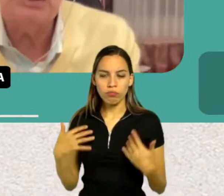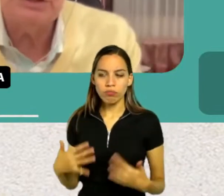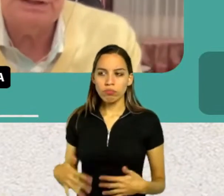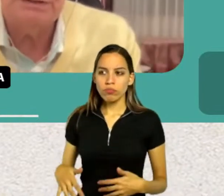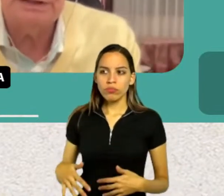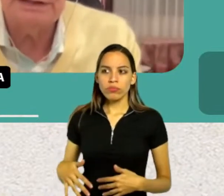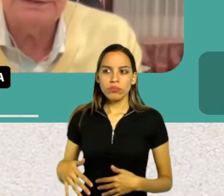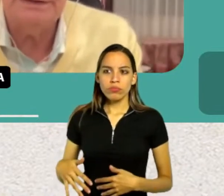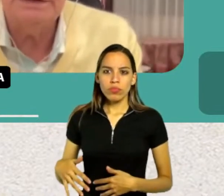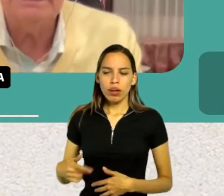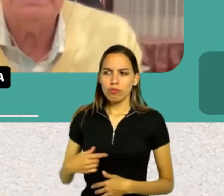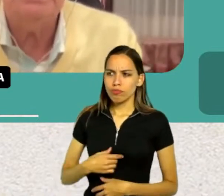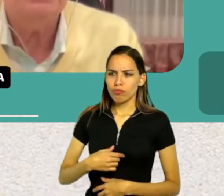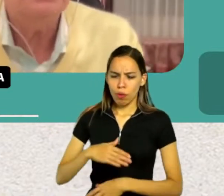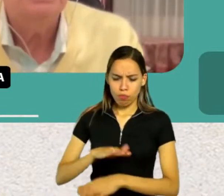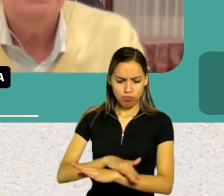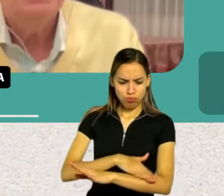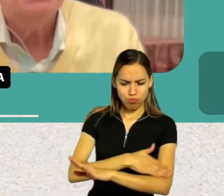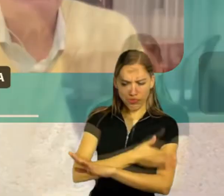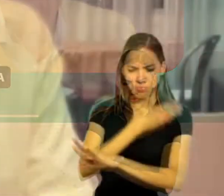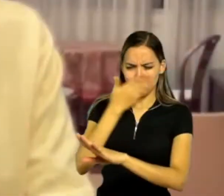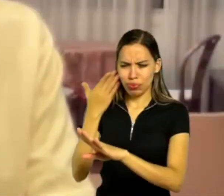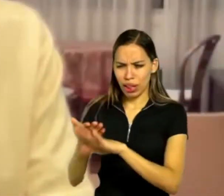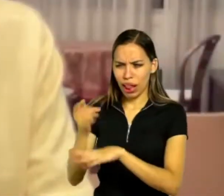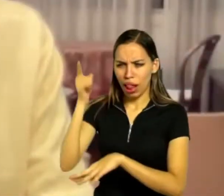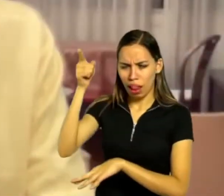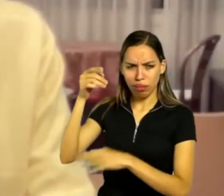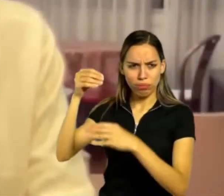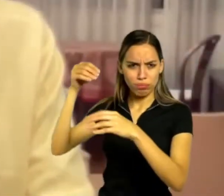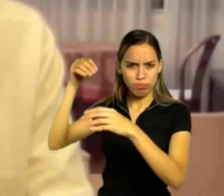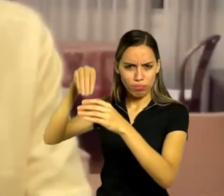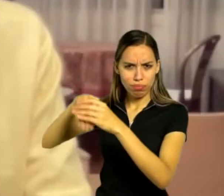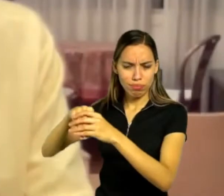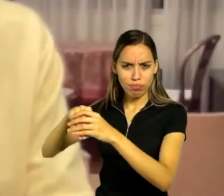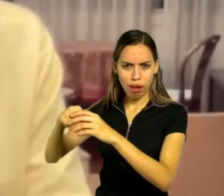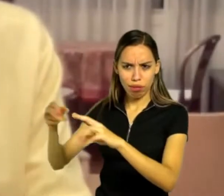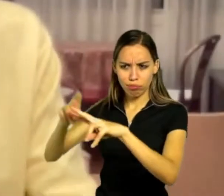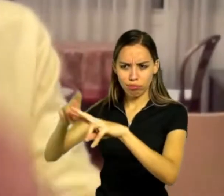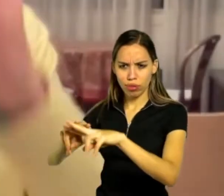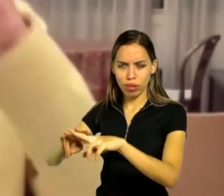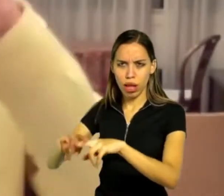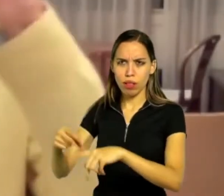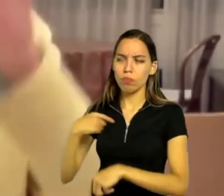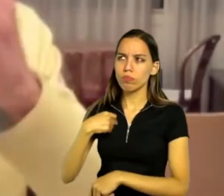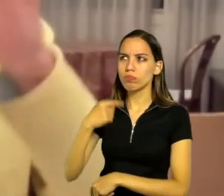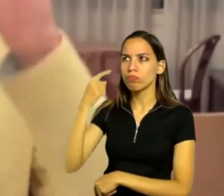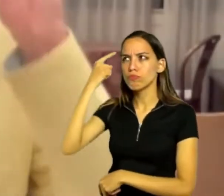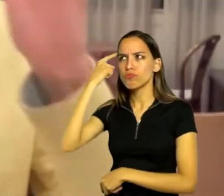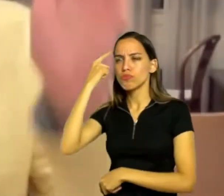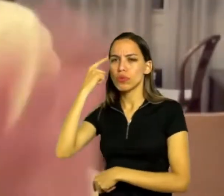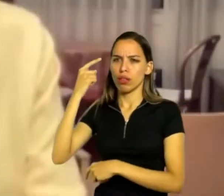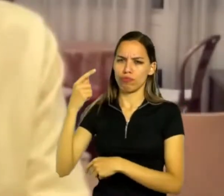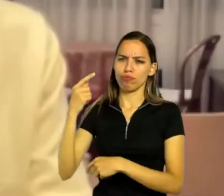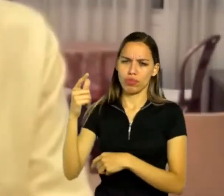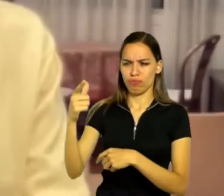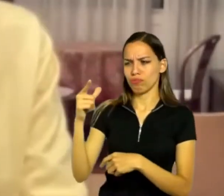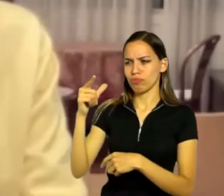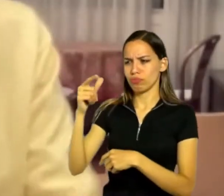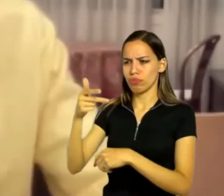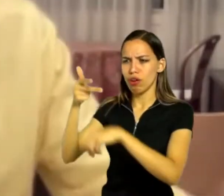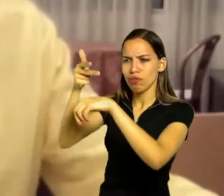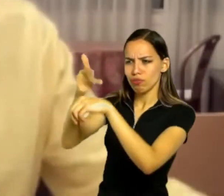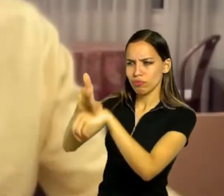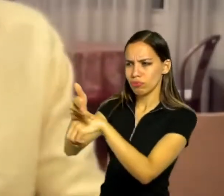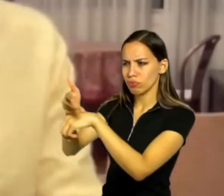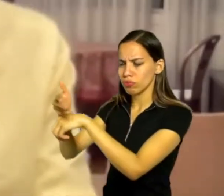passou um dia inteiro na cadeia e eu, quando fui embora, os dias seguintes, eu ficava com aquelas imagens na